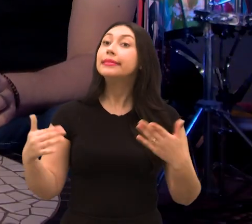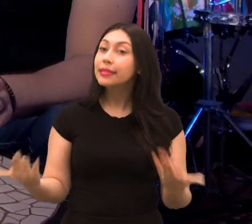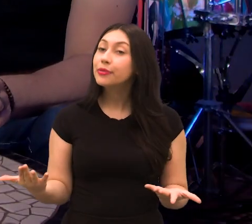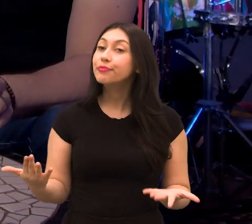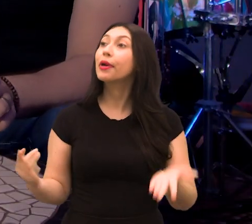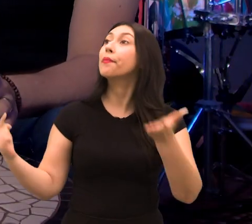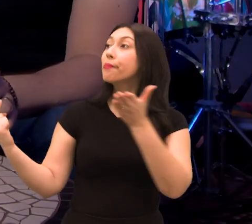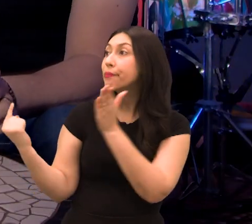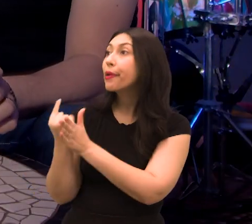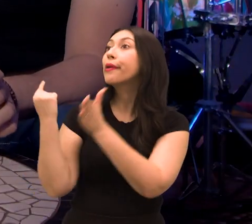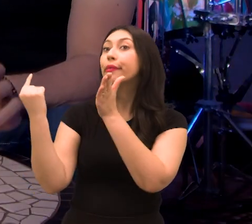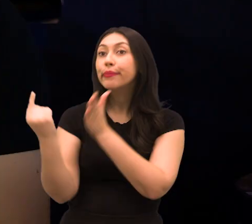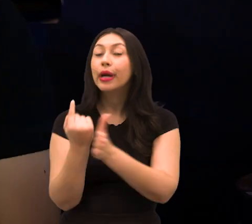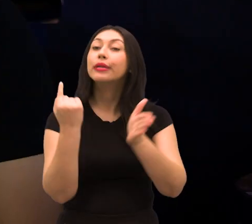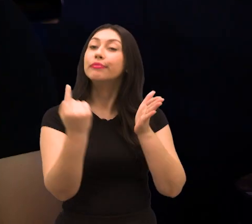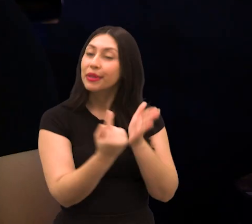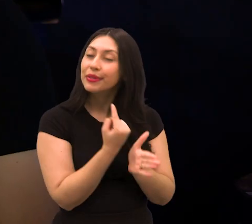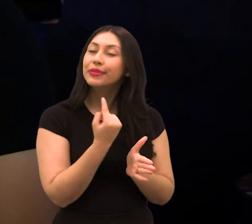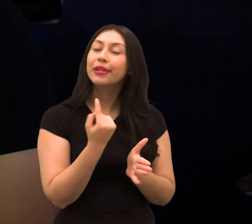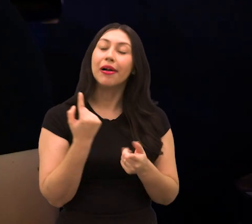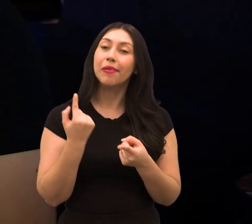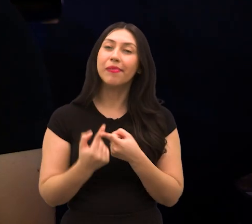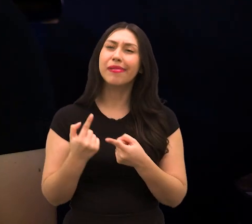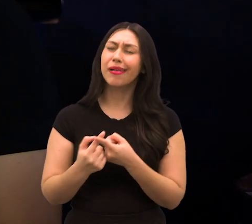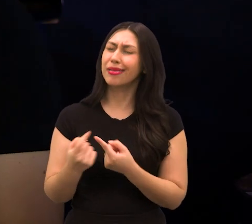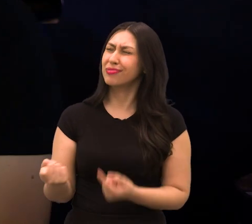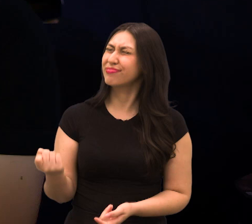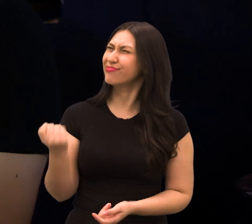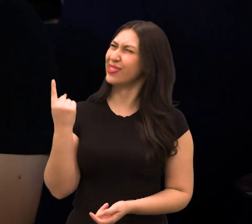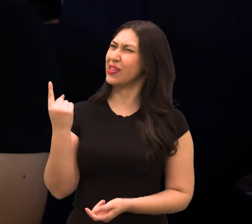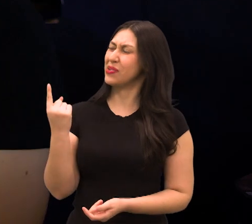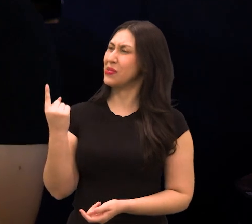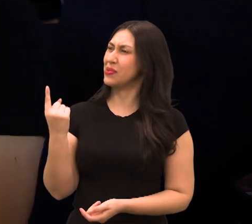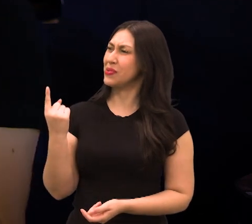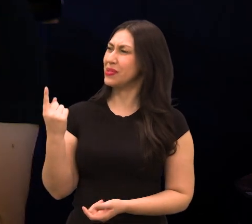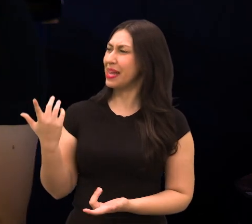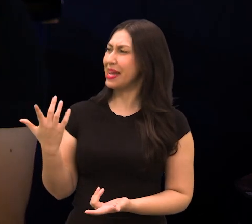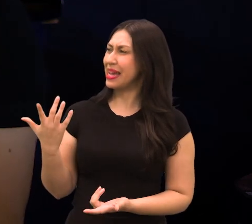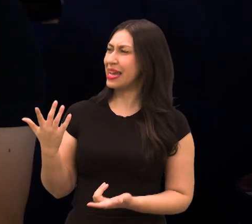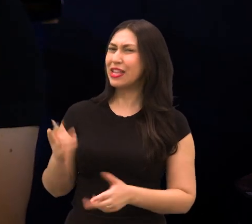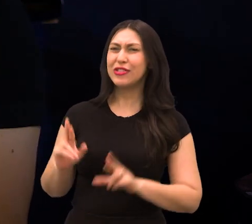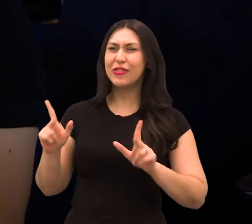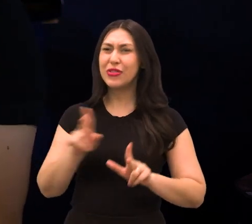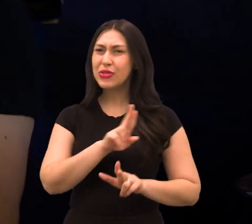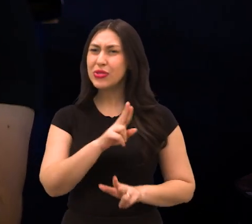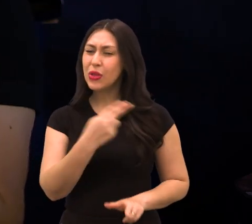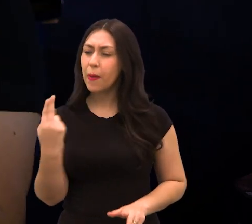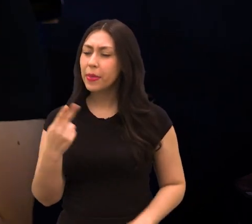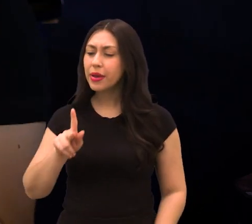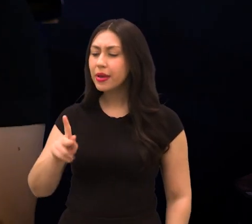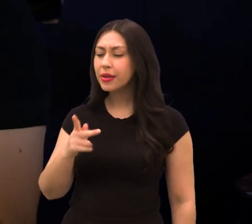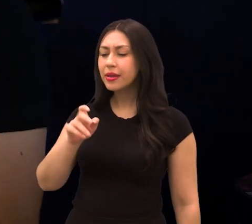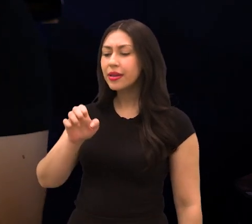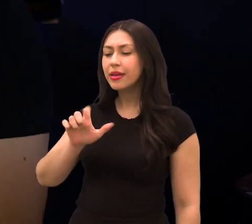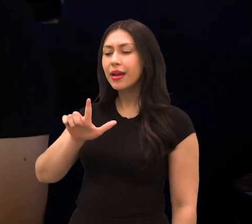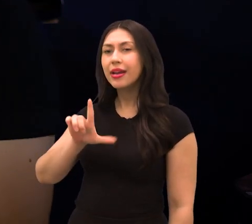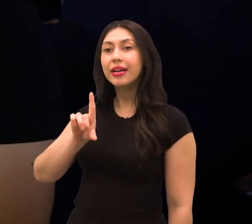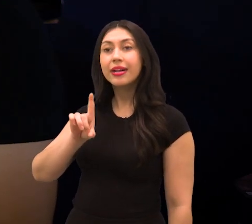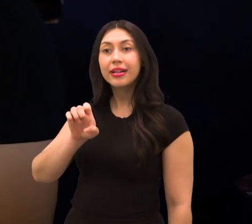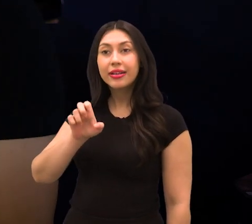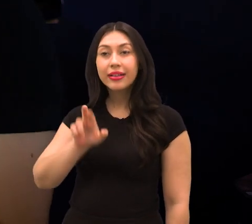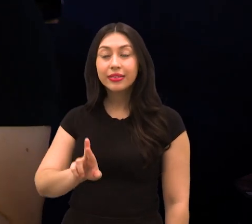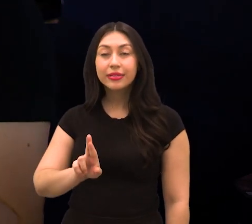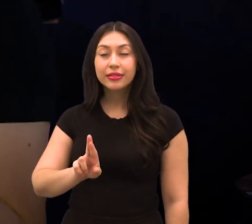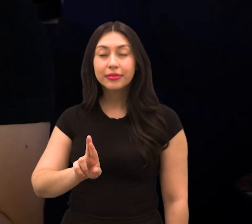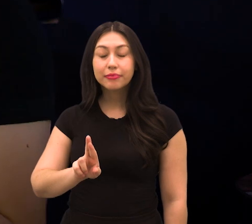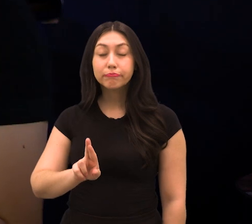me fazem normalmente, porque é estranho, né, com o meu nome. Vou falar meu nome primeiramente, que é Hélder Gonçalves de